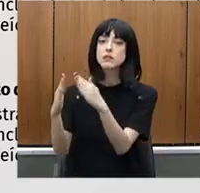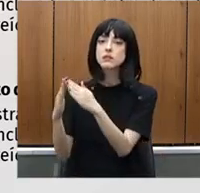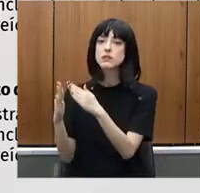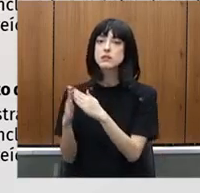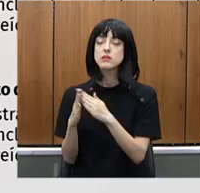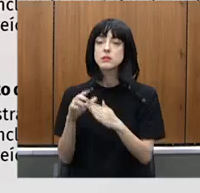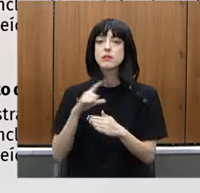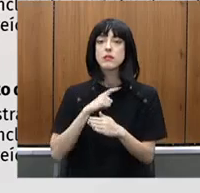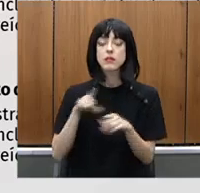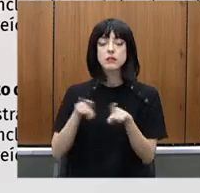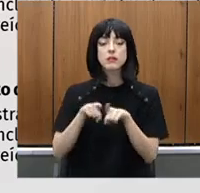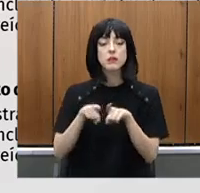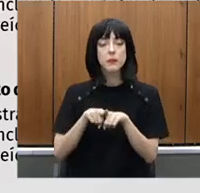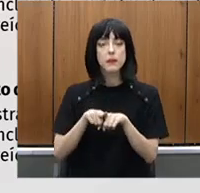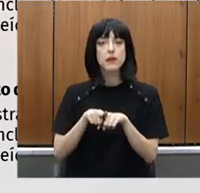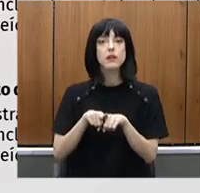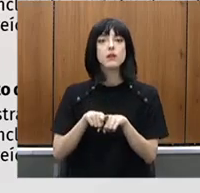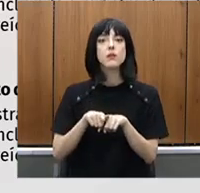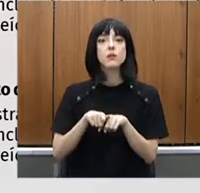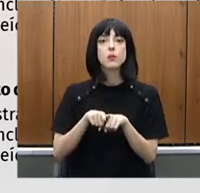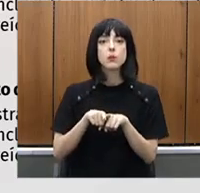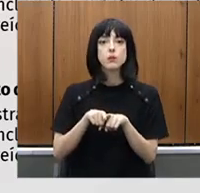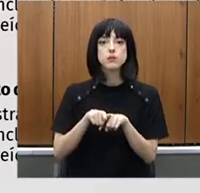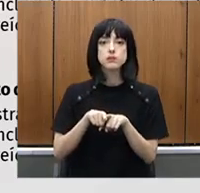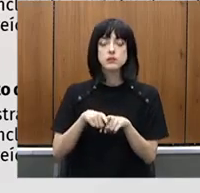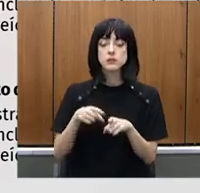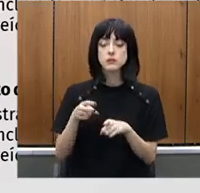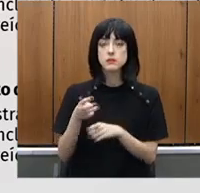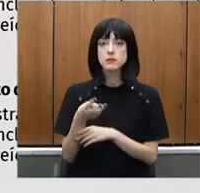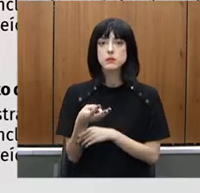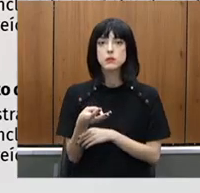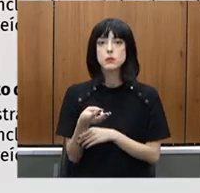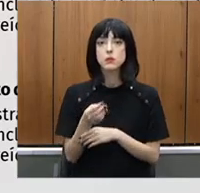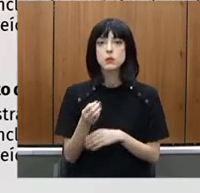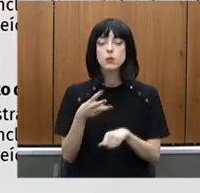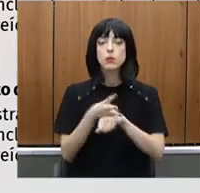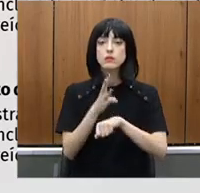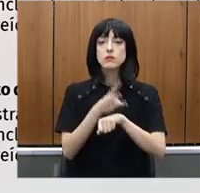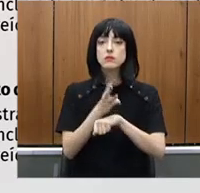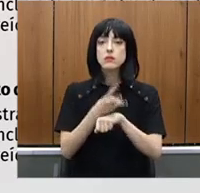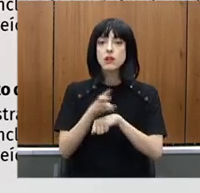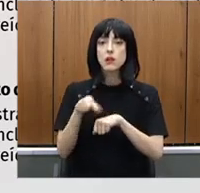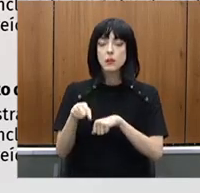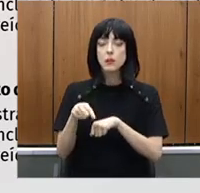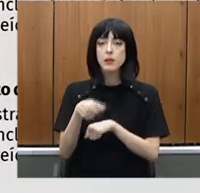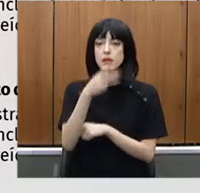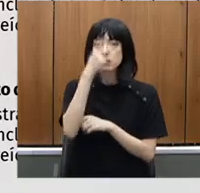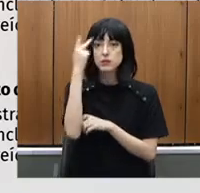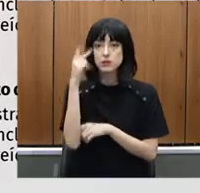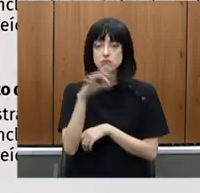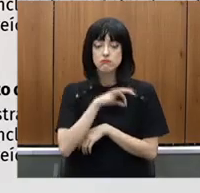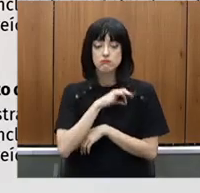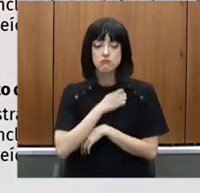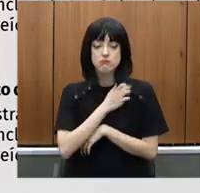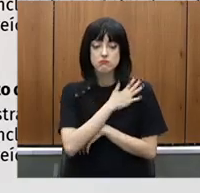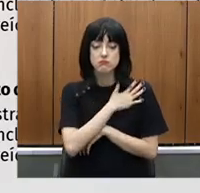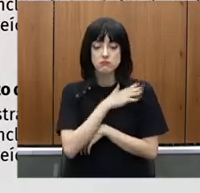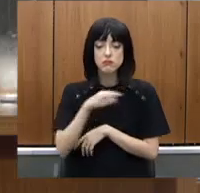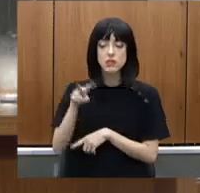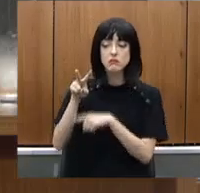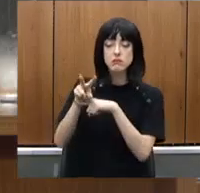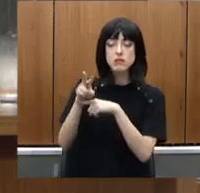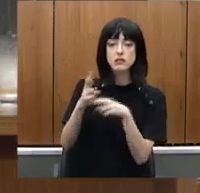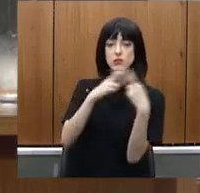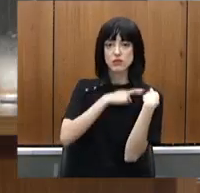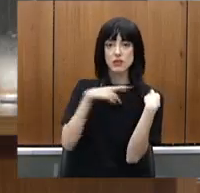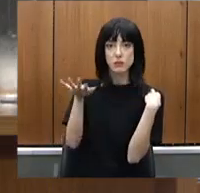também do militar que roda na área Às vezes tem alguma necessidade demanda o senhor imagina abrir a região de Unaí só chega lá vou na